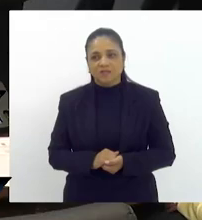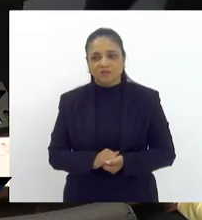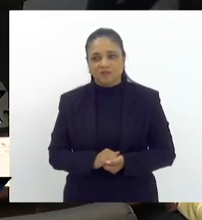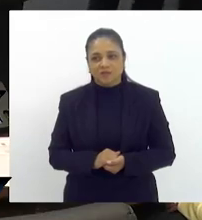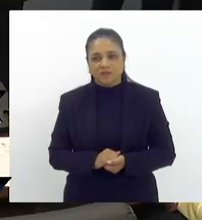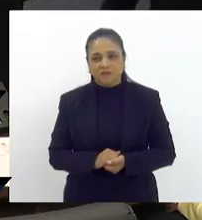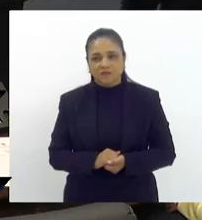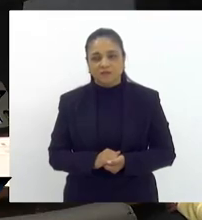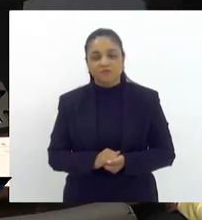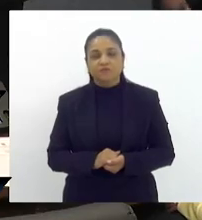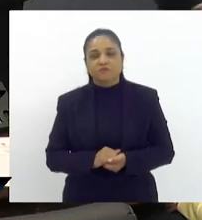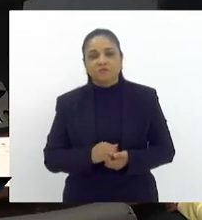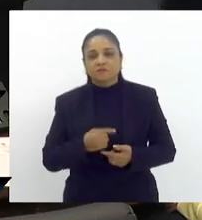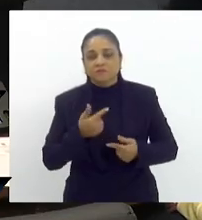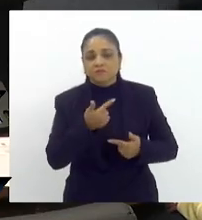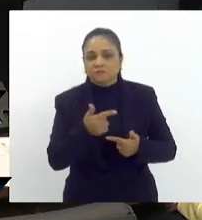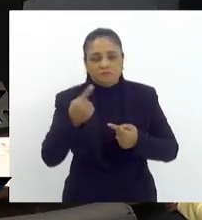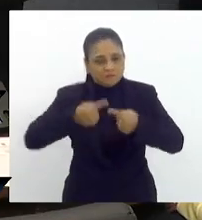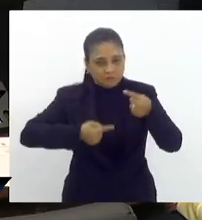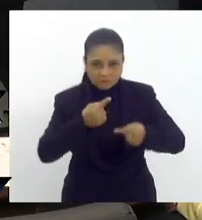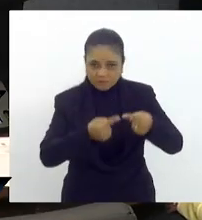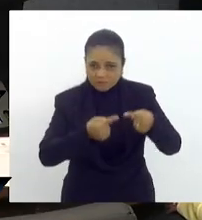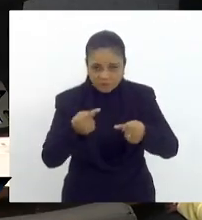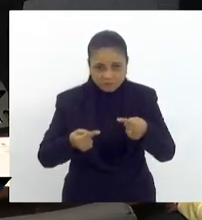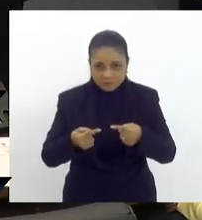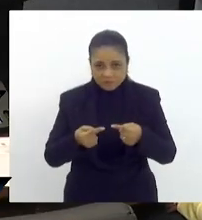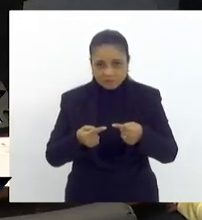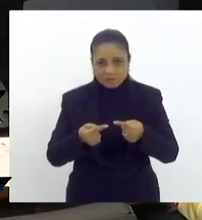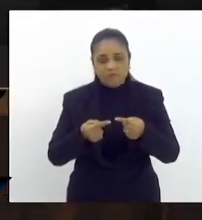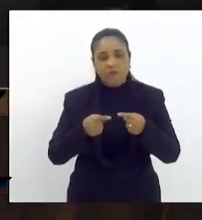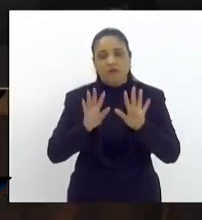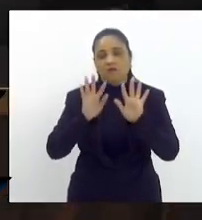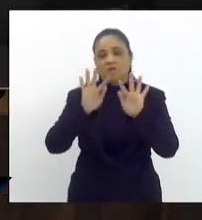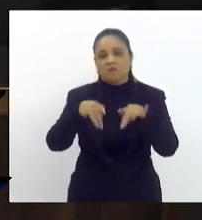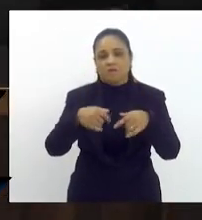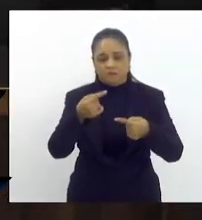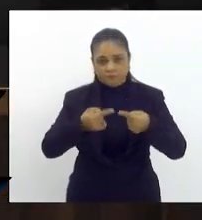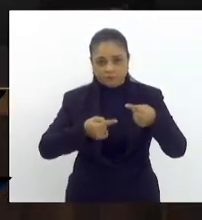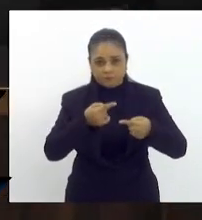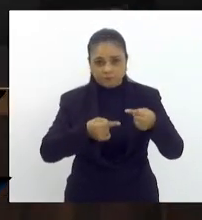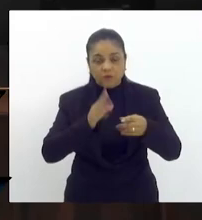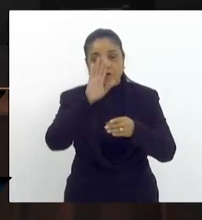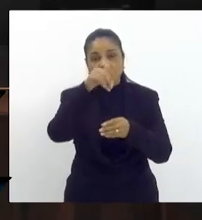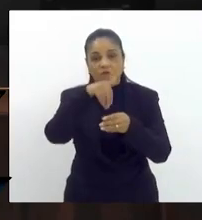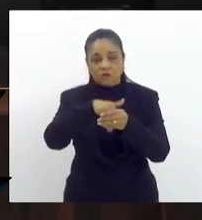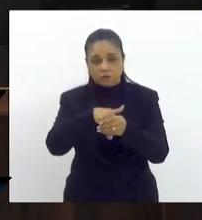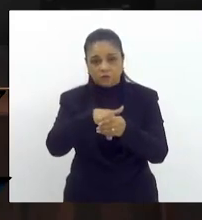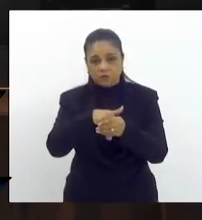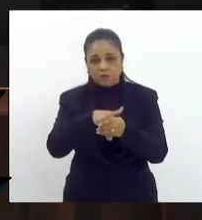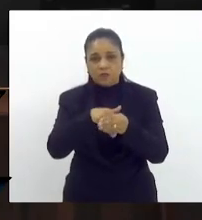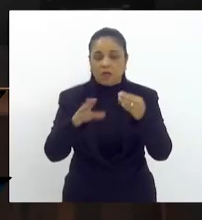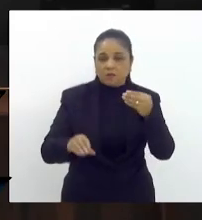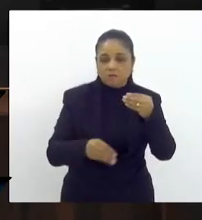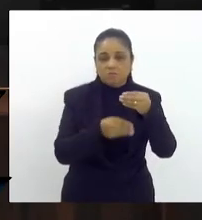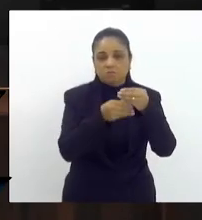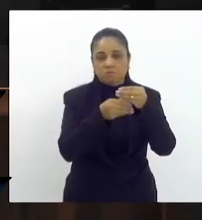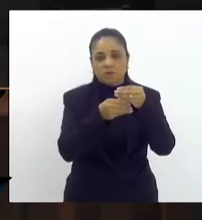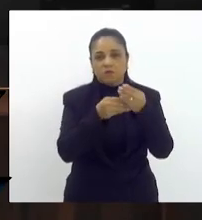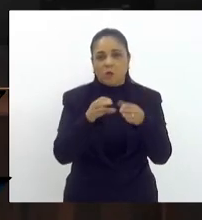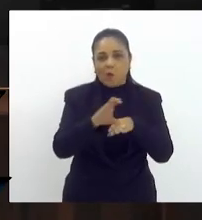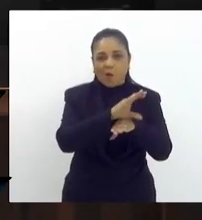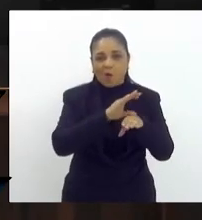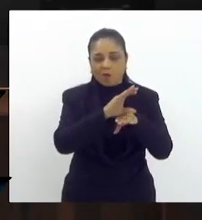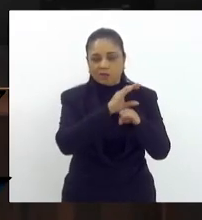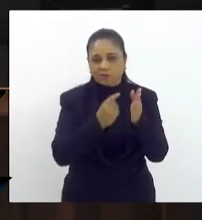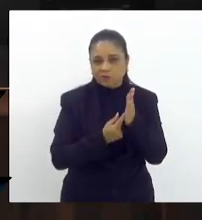não havendo mais Quem Queira discutir encerrado a discussão em votação às emendas da comissão